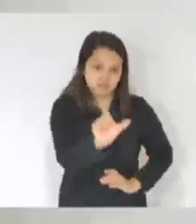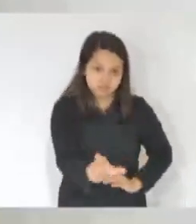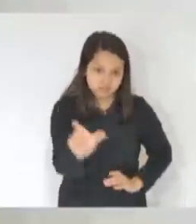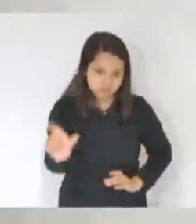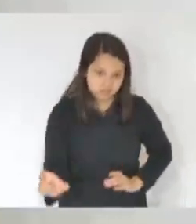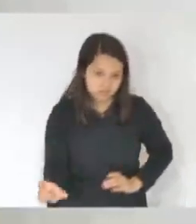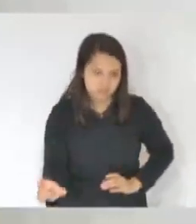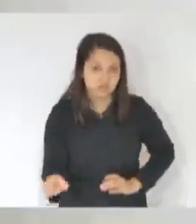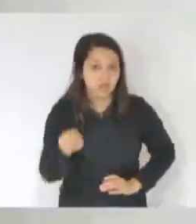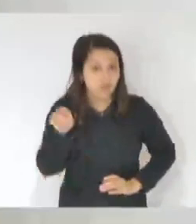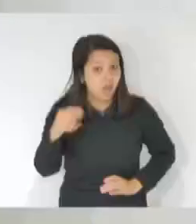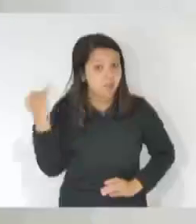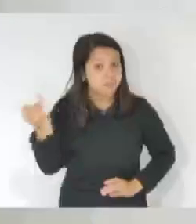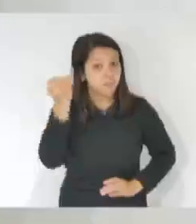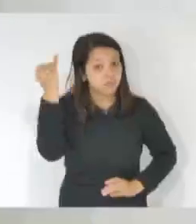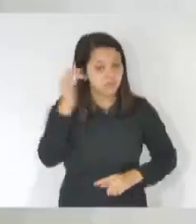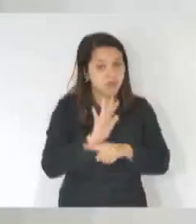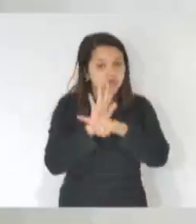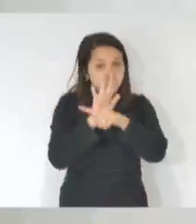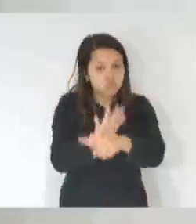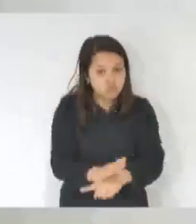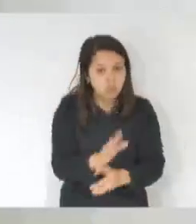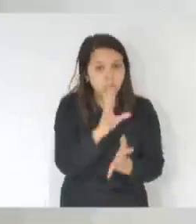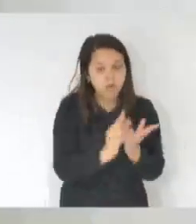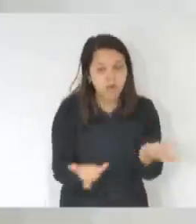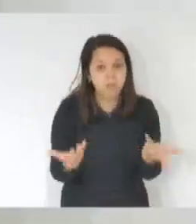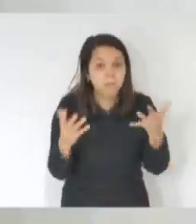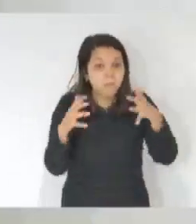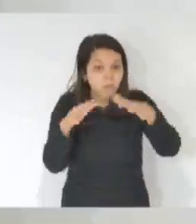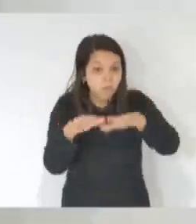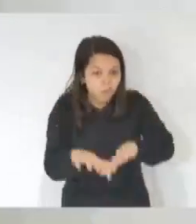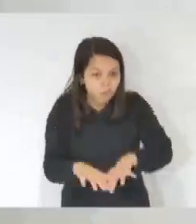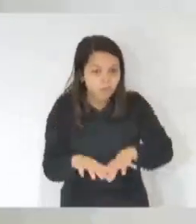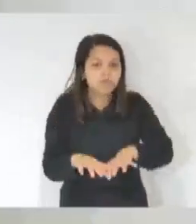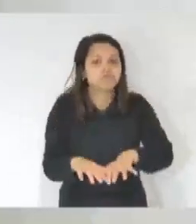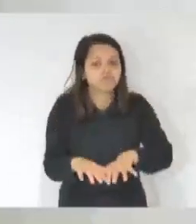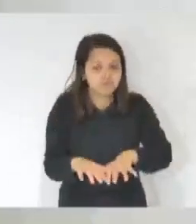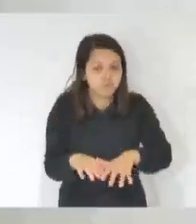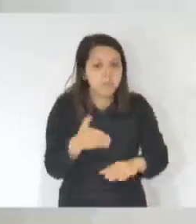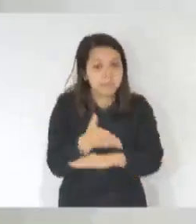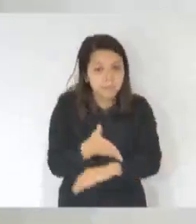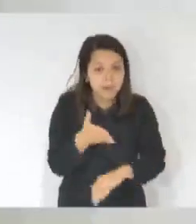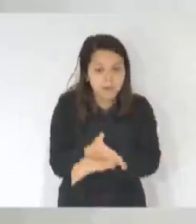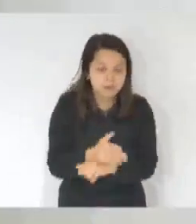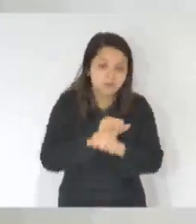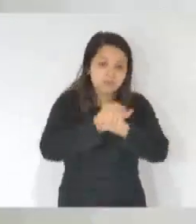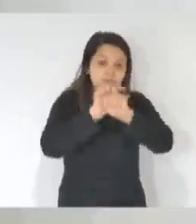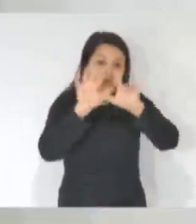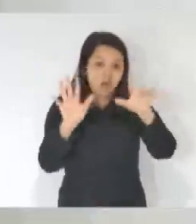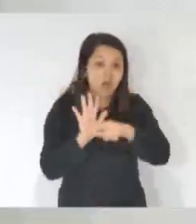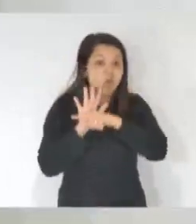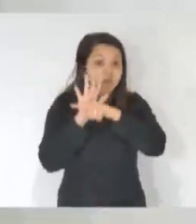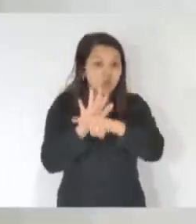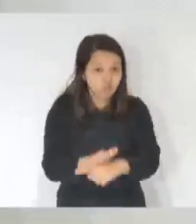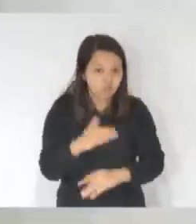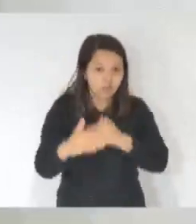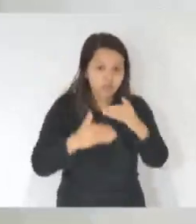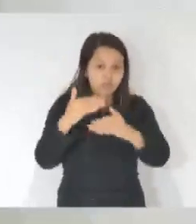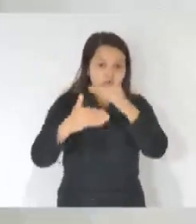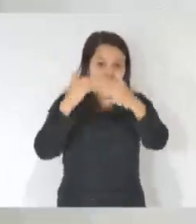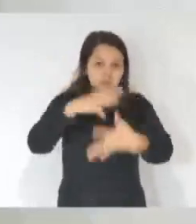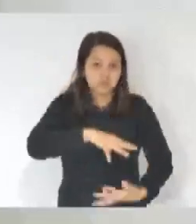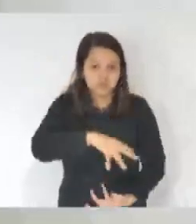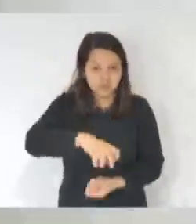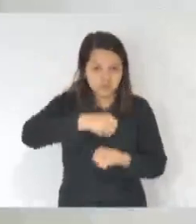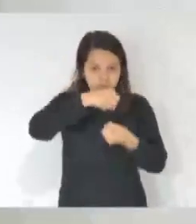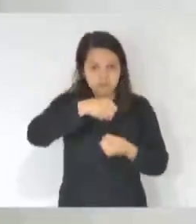responsável, inclusivo, participativo e transparente, que é necessário para alcançar esse desenvolvimento sustentável. Se nós pudéssemos, e